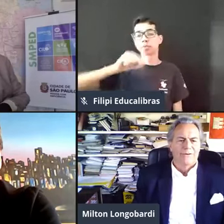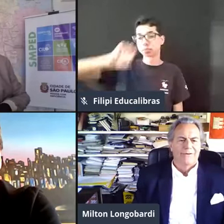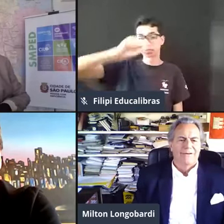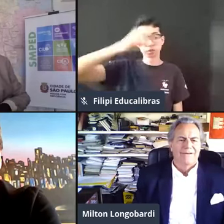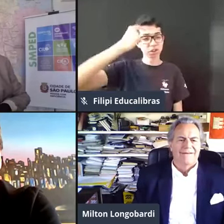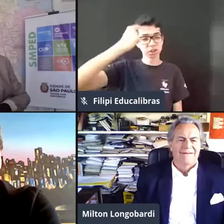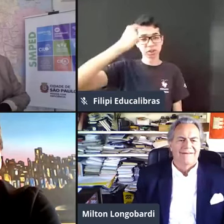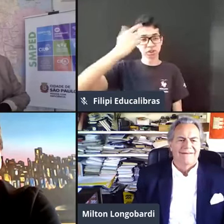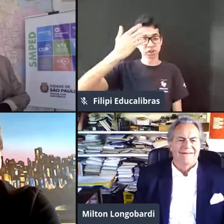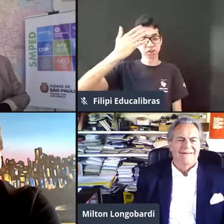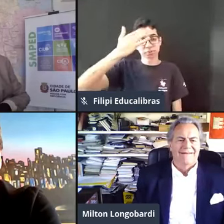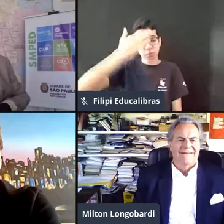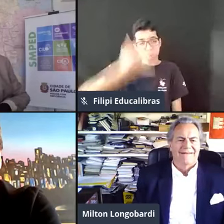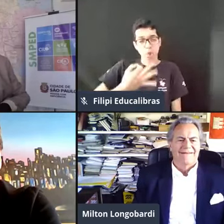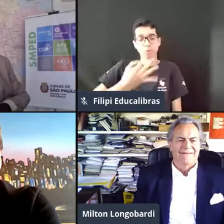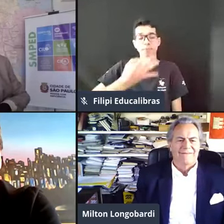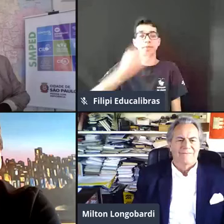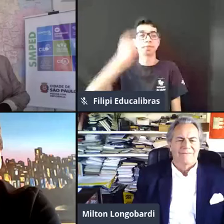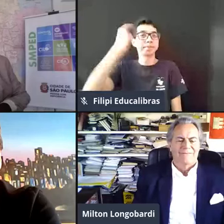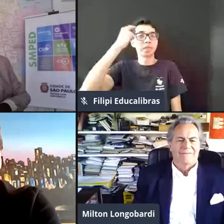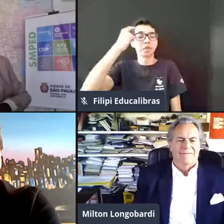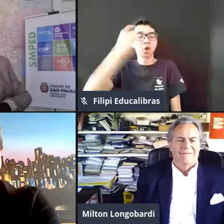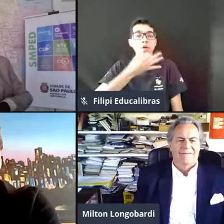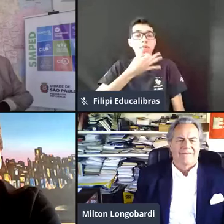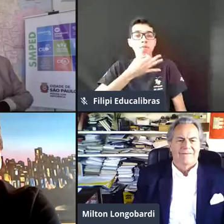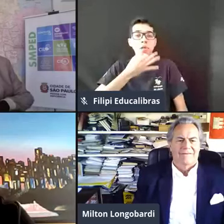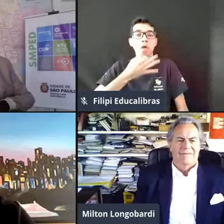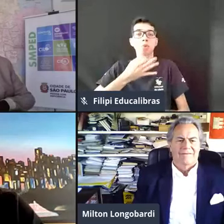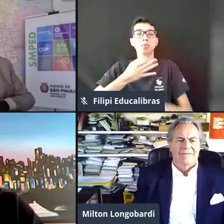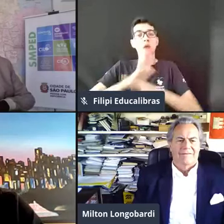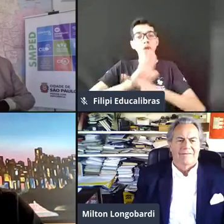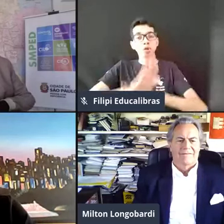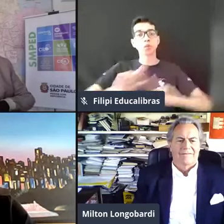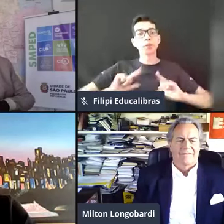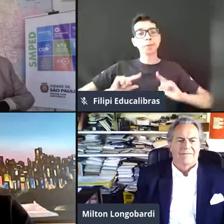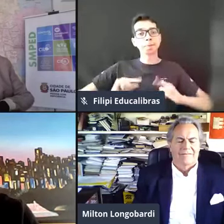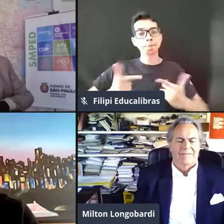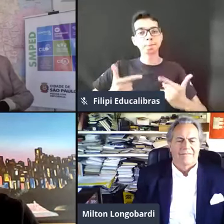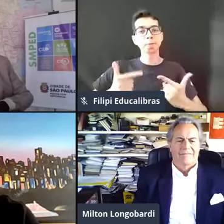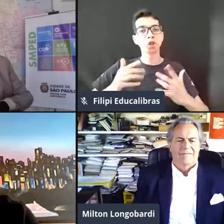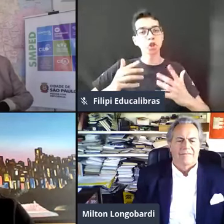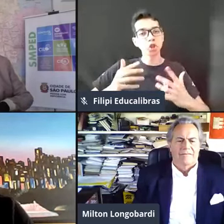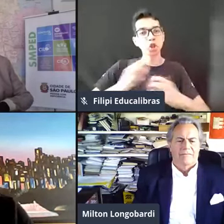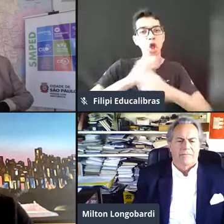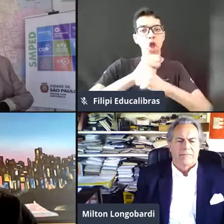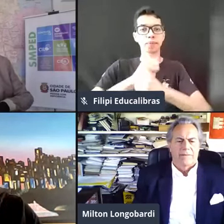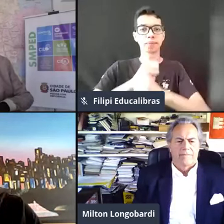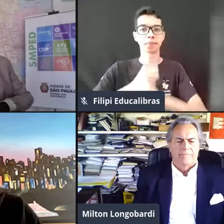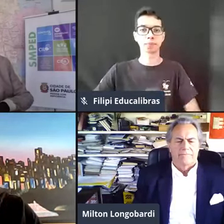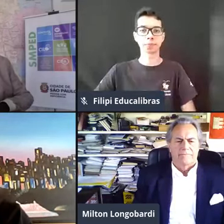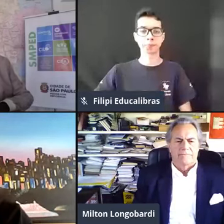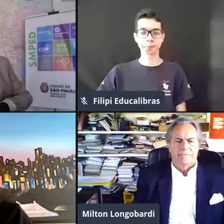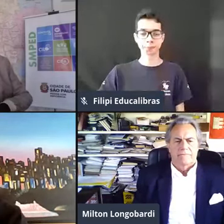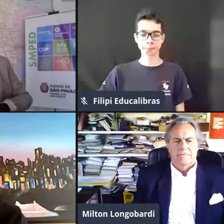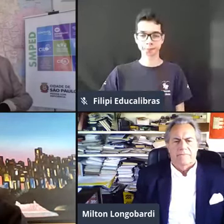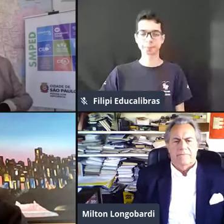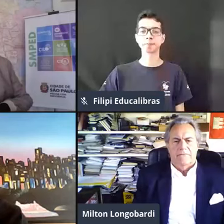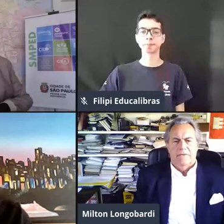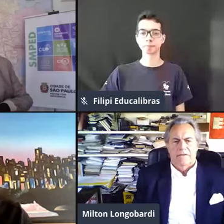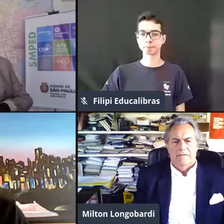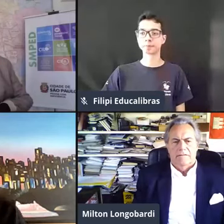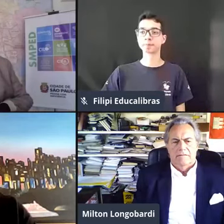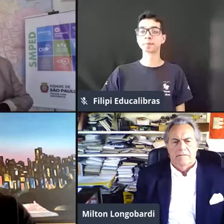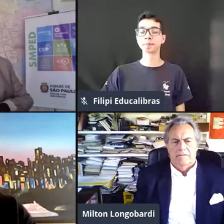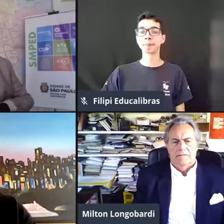Muito interessante, viu, Milton? Muito interessante esse projeto. Eu tenho dito aqui, quase que diariamente,